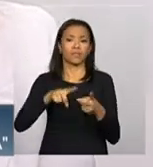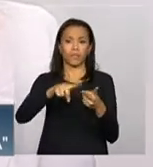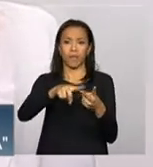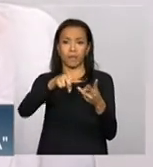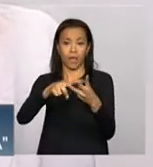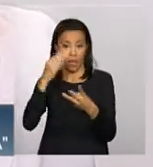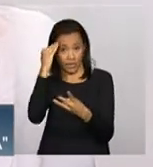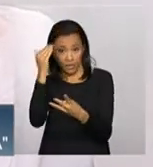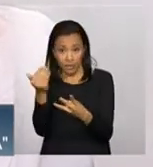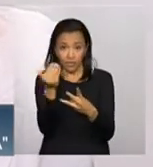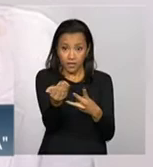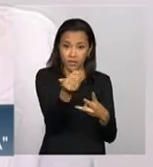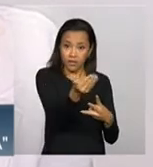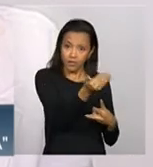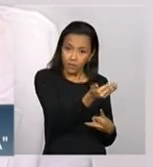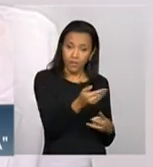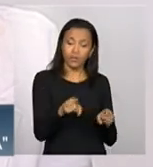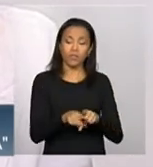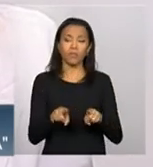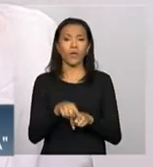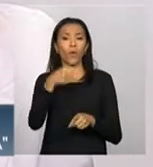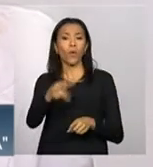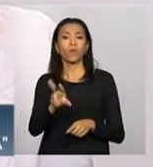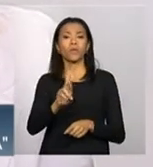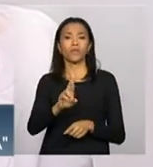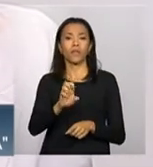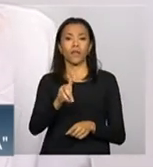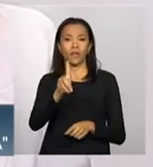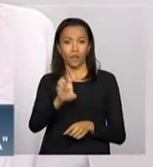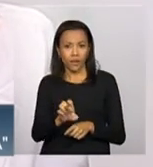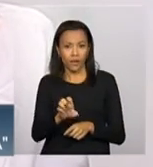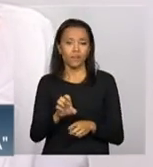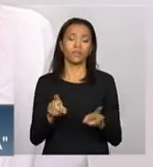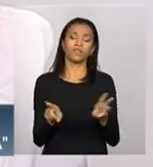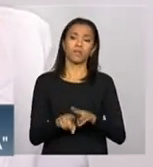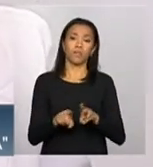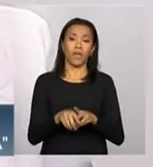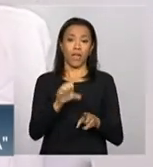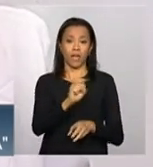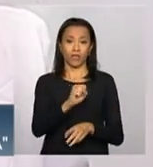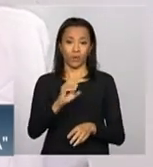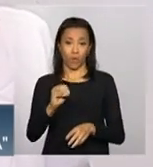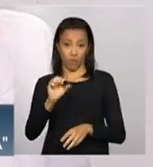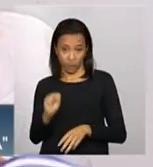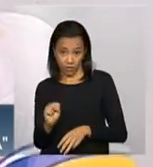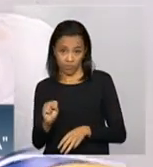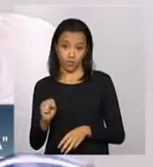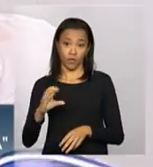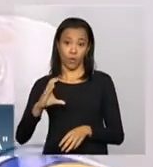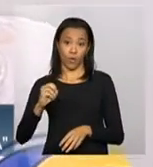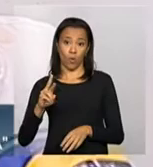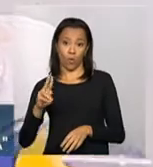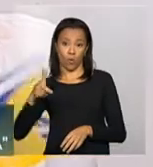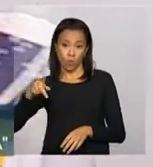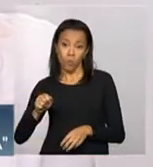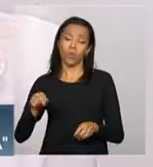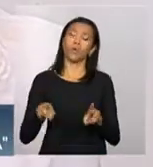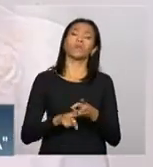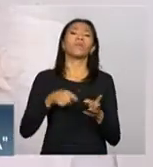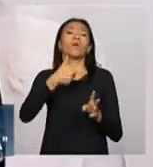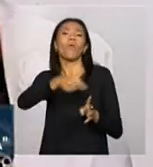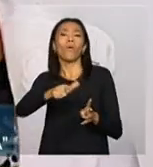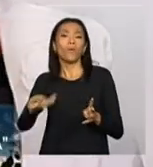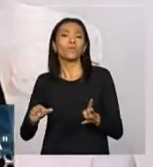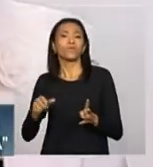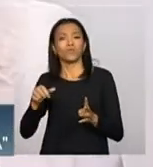Direitos, REDER, Rede Desenvolvimento Humano, e SOS Corpo, Instituto Feminista para a Democracia, e com o apoio